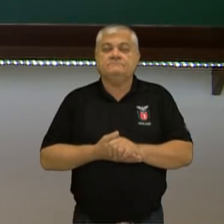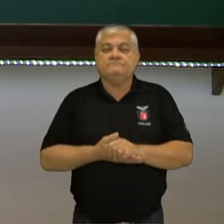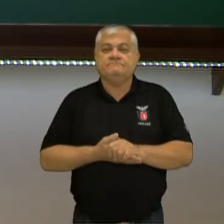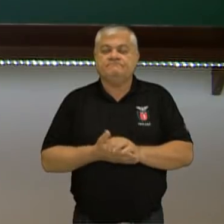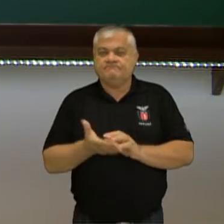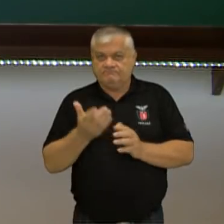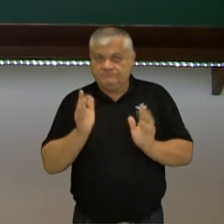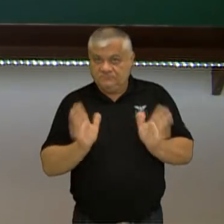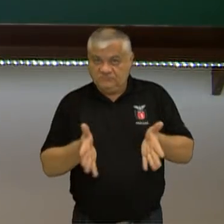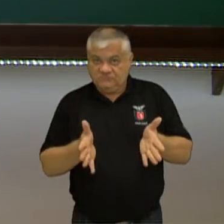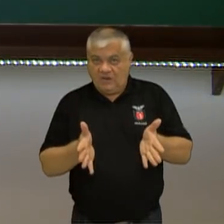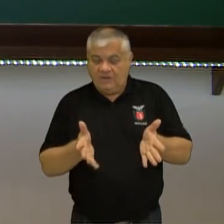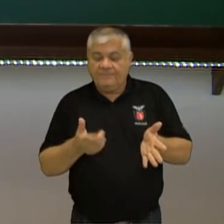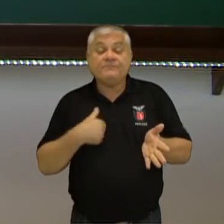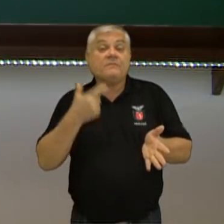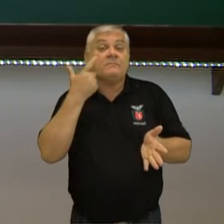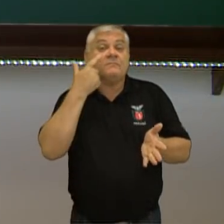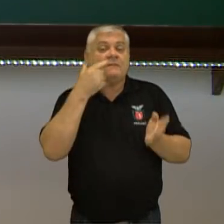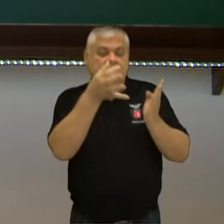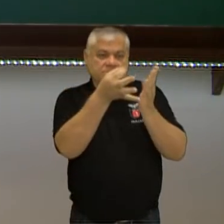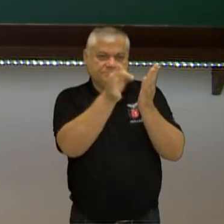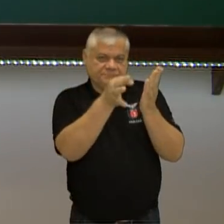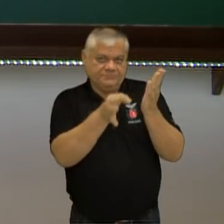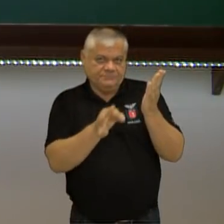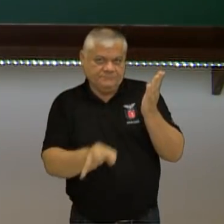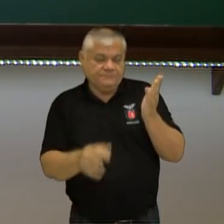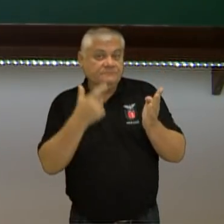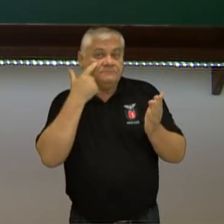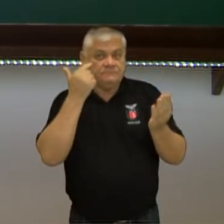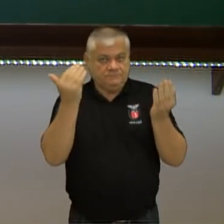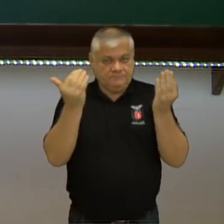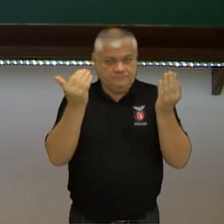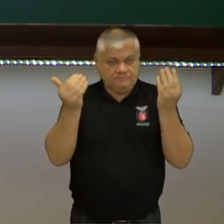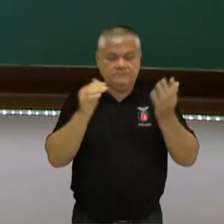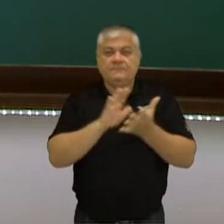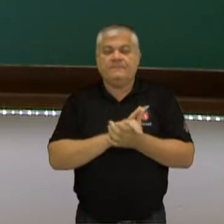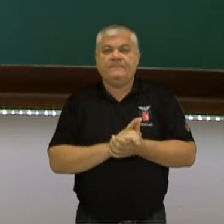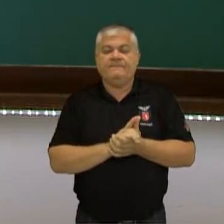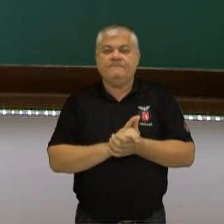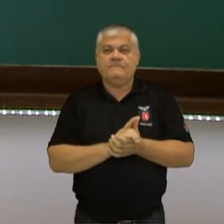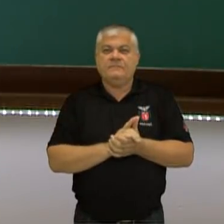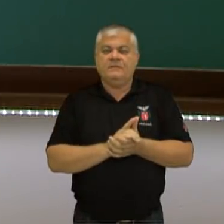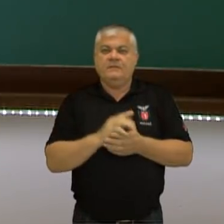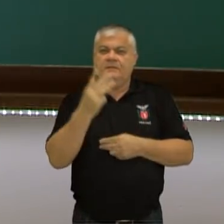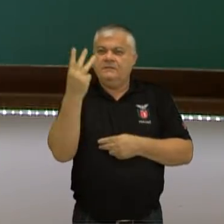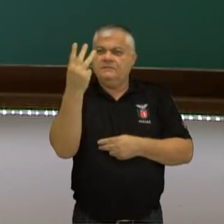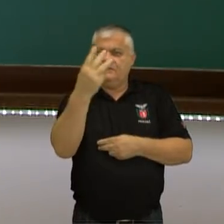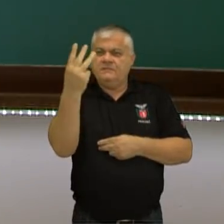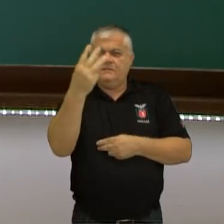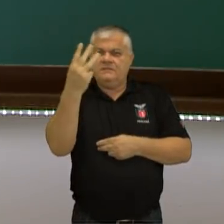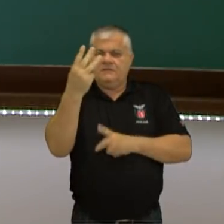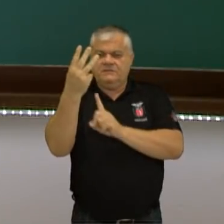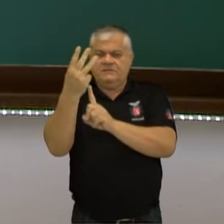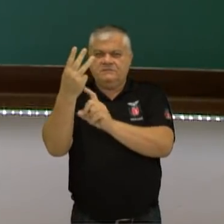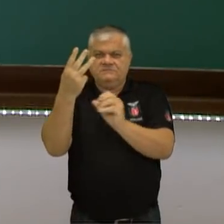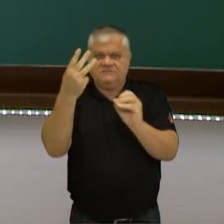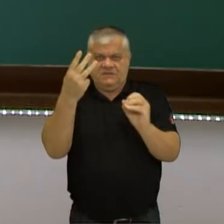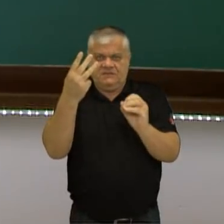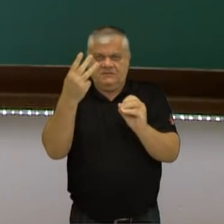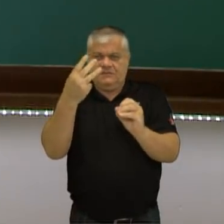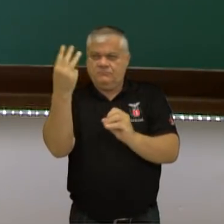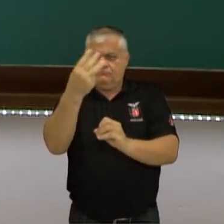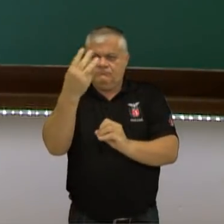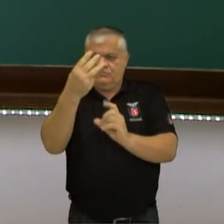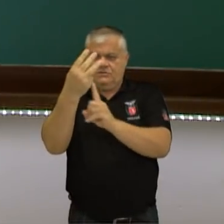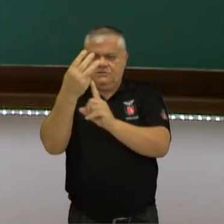Vamos lá, pessoal. Agora nós vamos fazer a correção do exercício. Confere lá comigo. Eu tenho 33 sobre 100. O denominador 100, ele